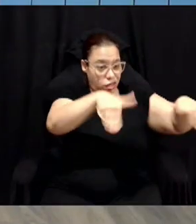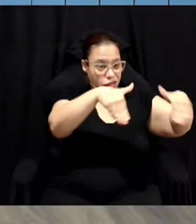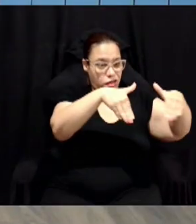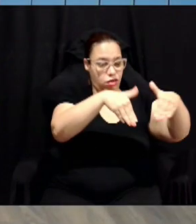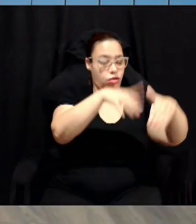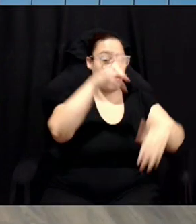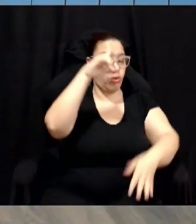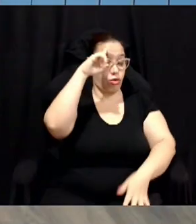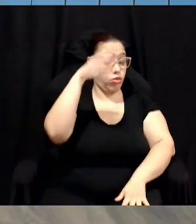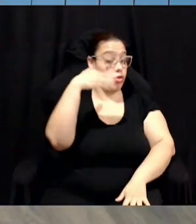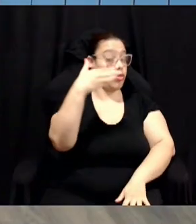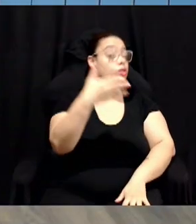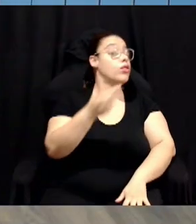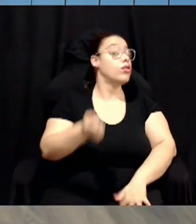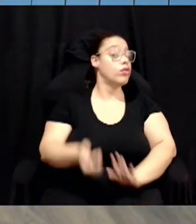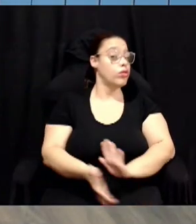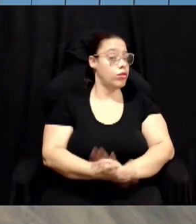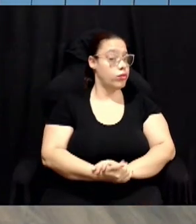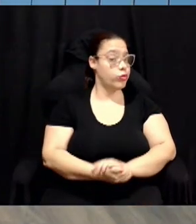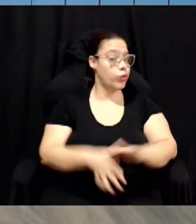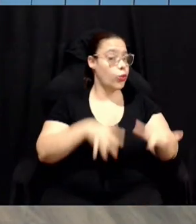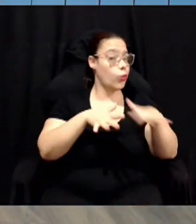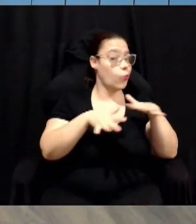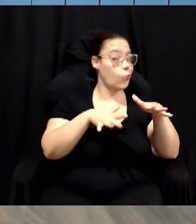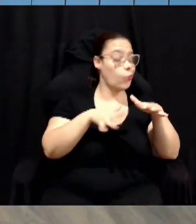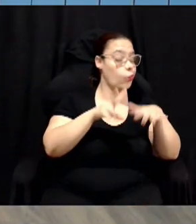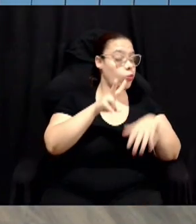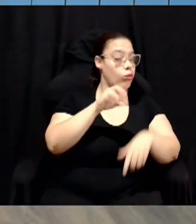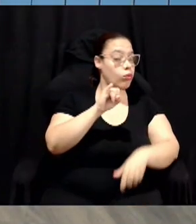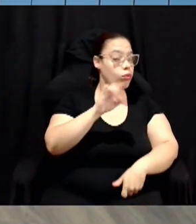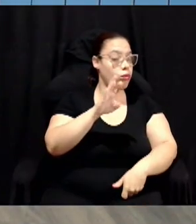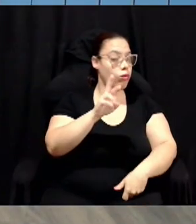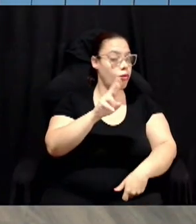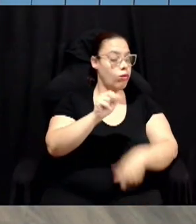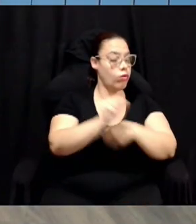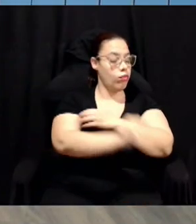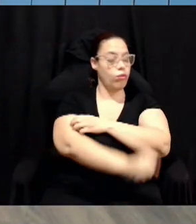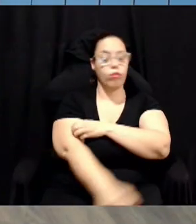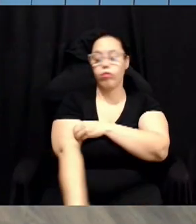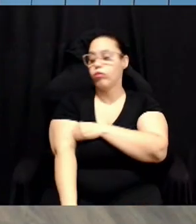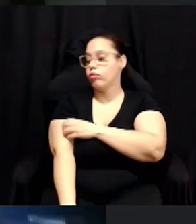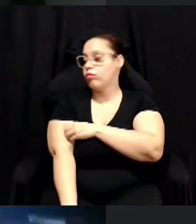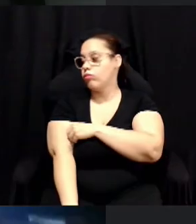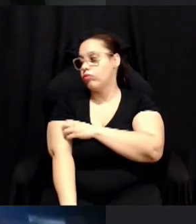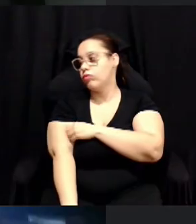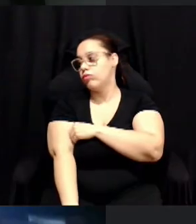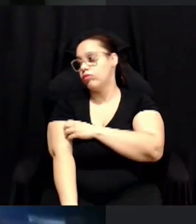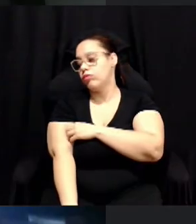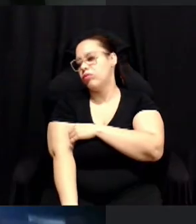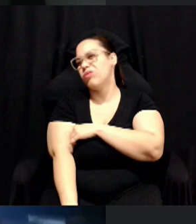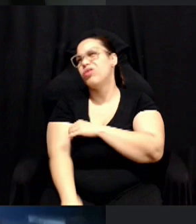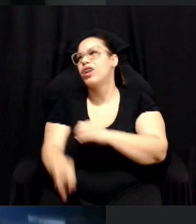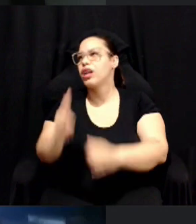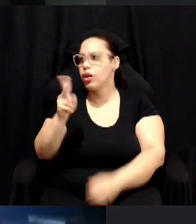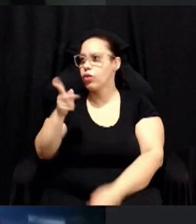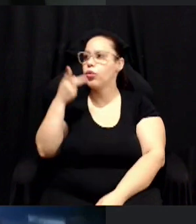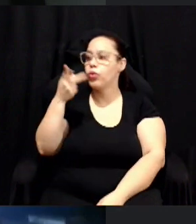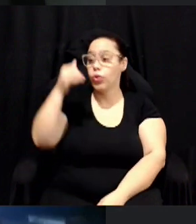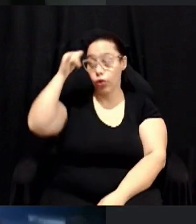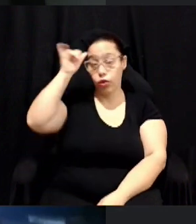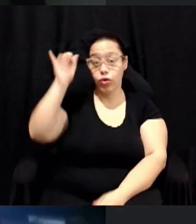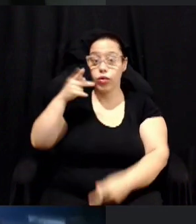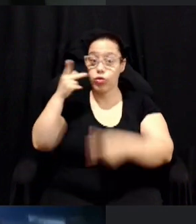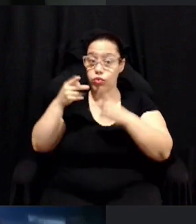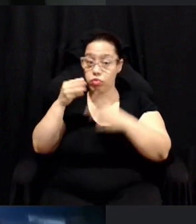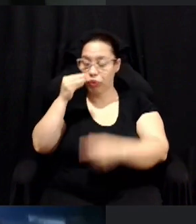dia a dia, com esse movimento também. Uma das coisas que a gente sempre fala é para evitar falar mal de Parkinson,